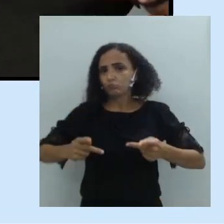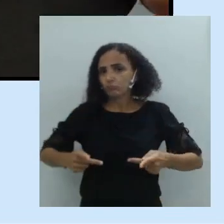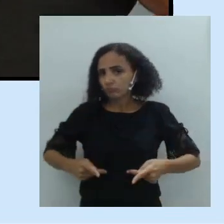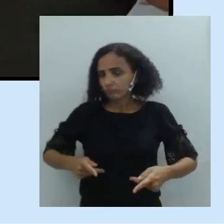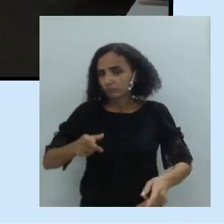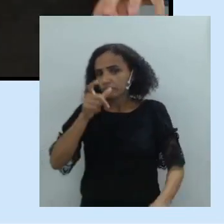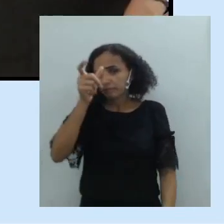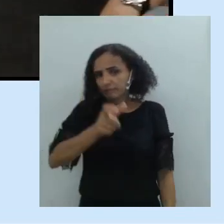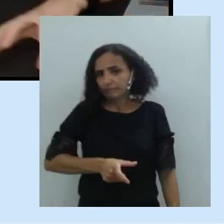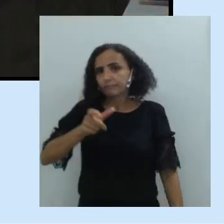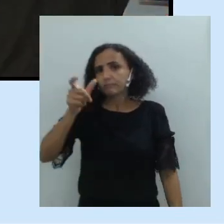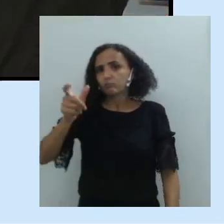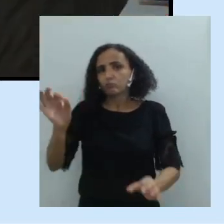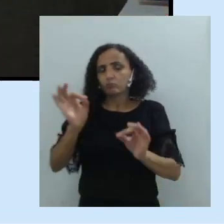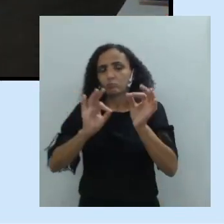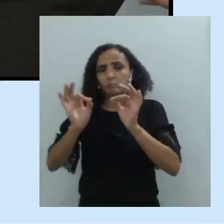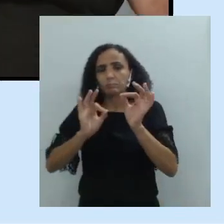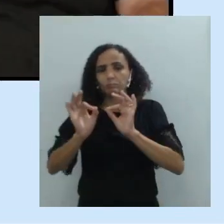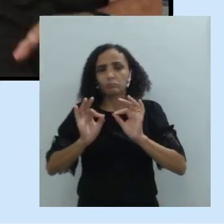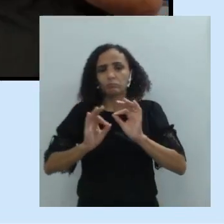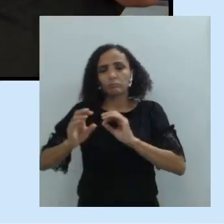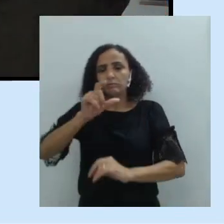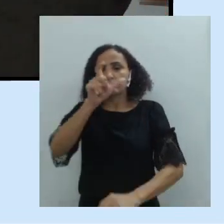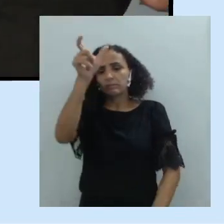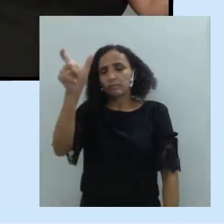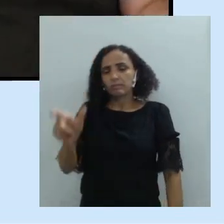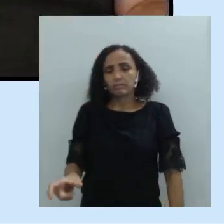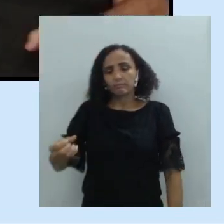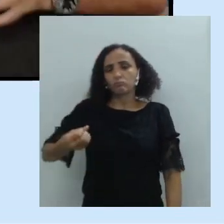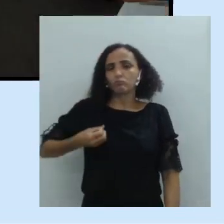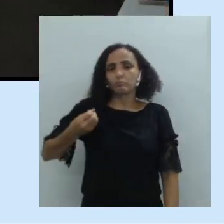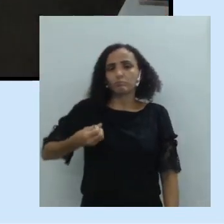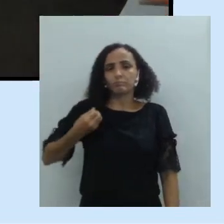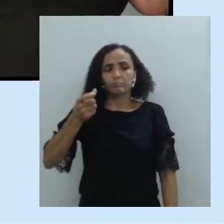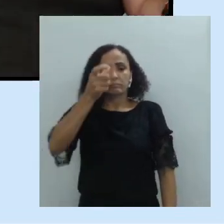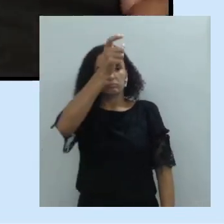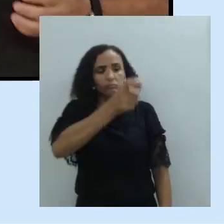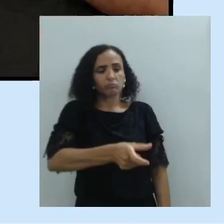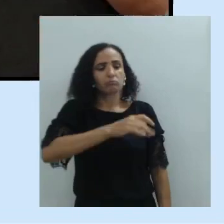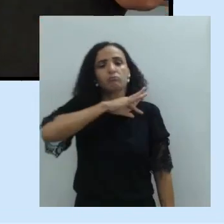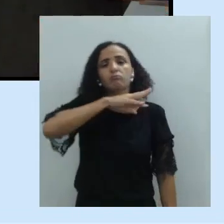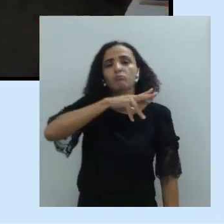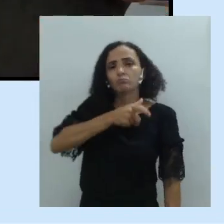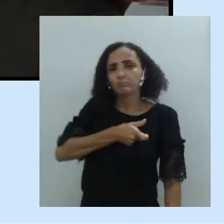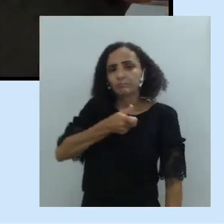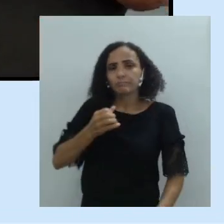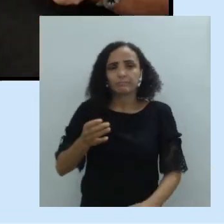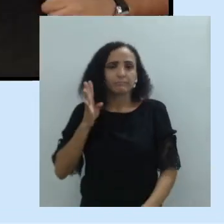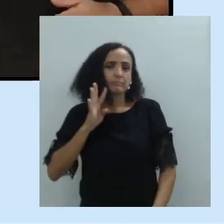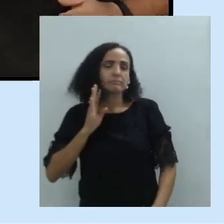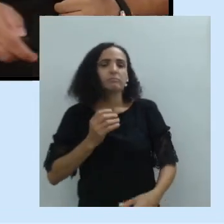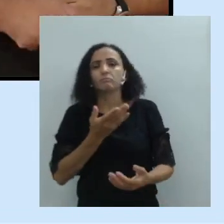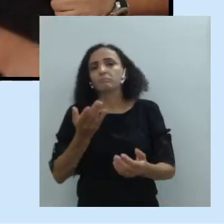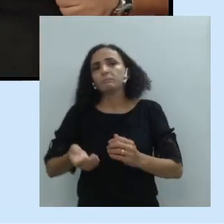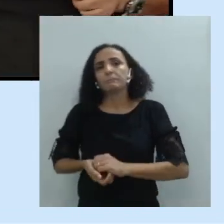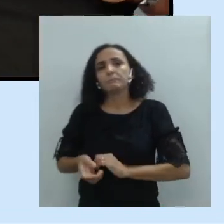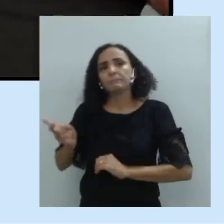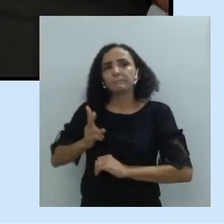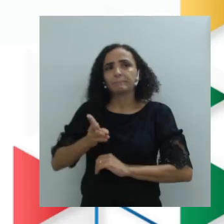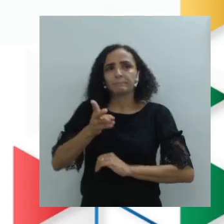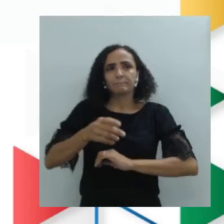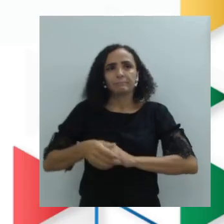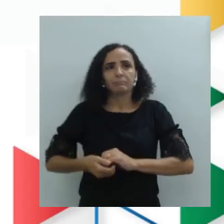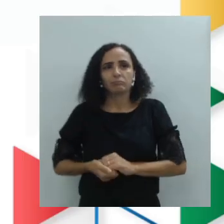órgão, e a partir disso forma um organismo, forma um ser vivo, forma uma pessoa, forma um animal. Beleza? Vamos lá, na